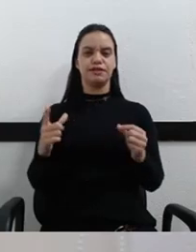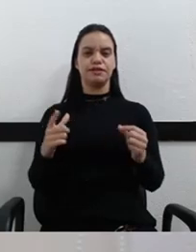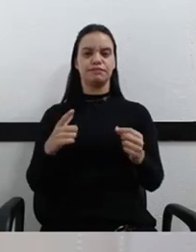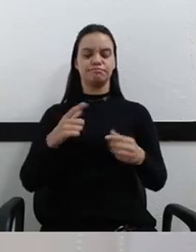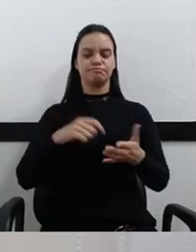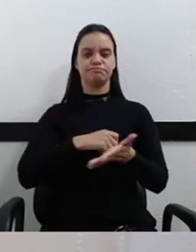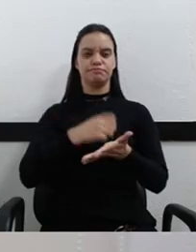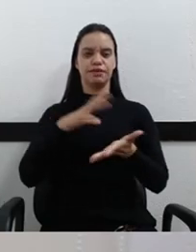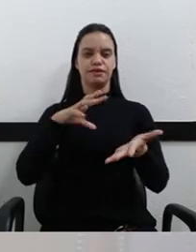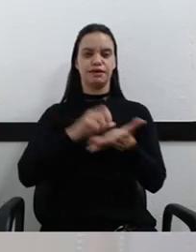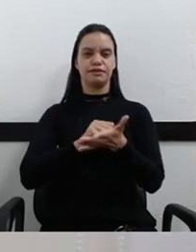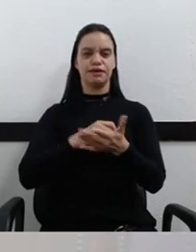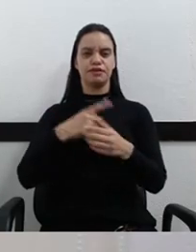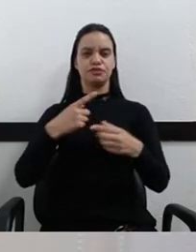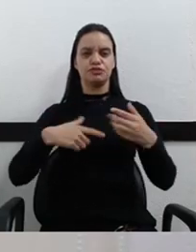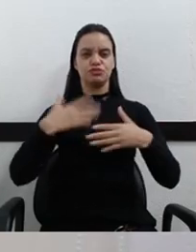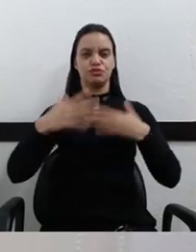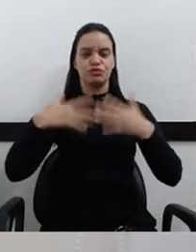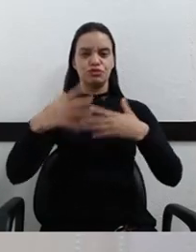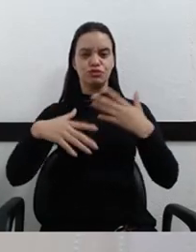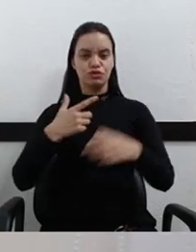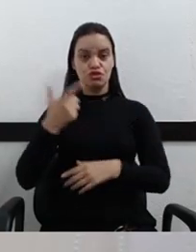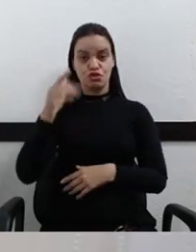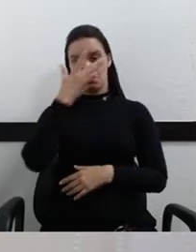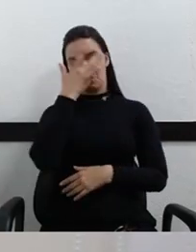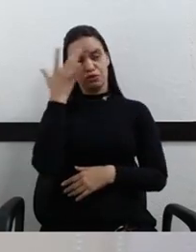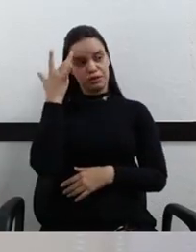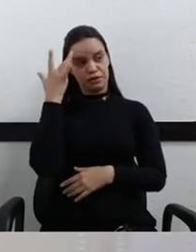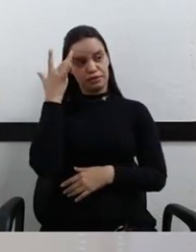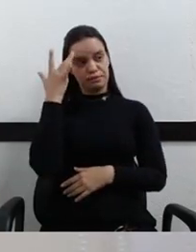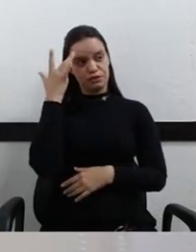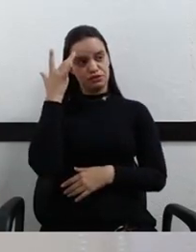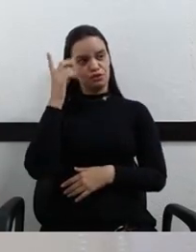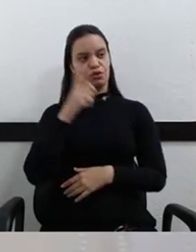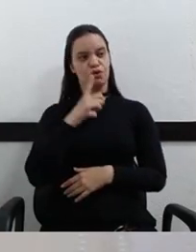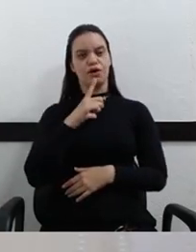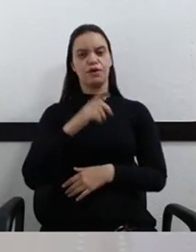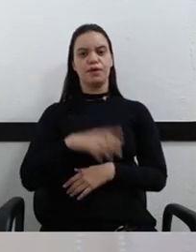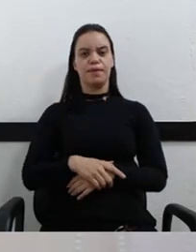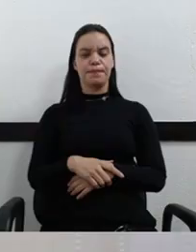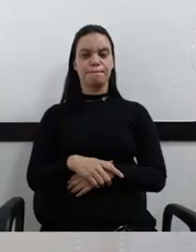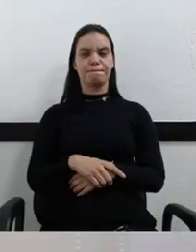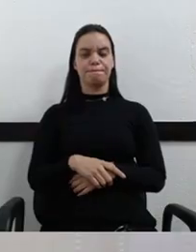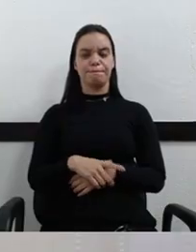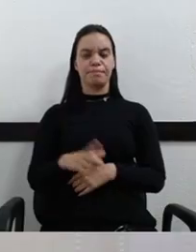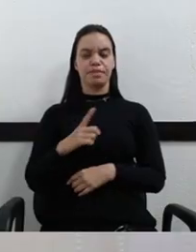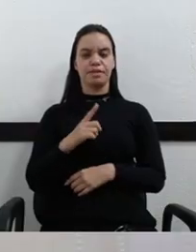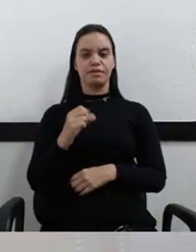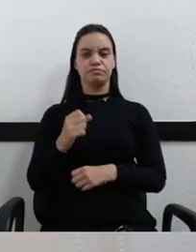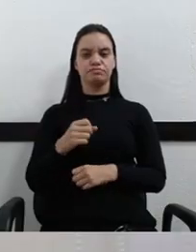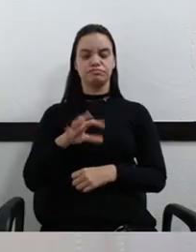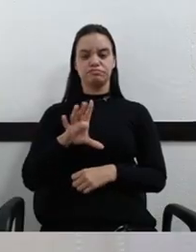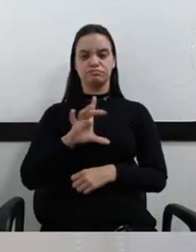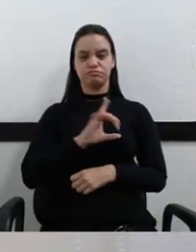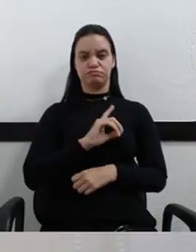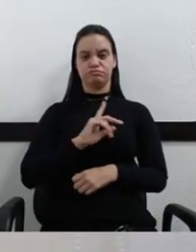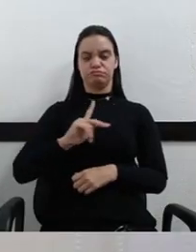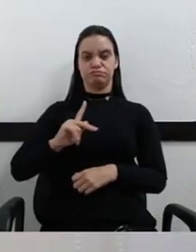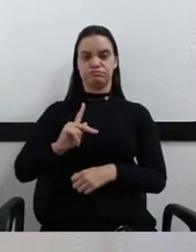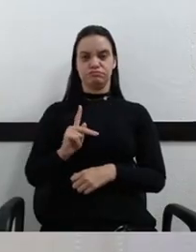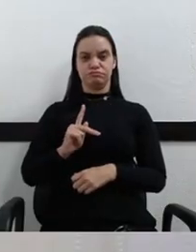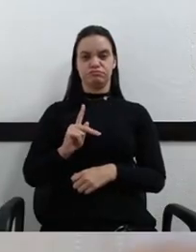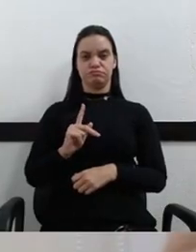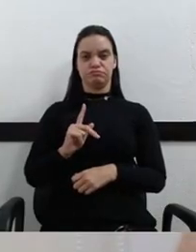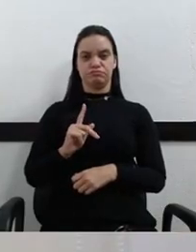inscrições. Durante esse processo, outra pessoa também saiu do núcleo, o doutor cientista defensor público Vinícius Camargo